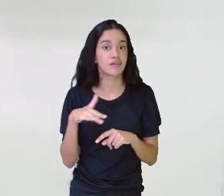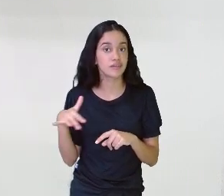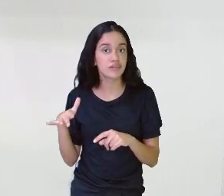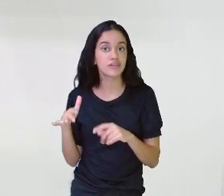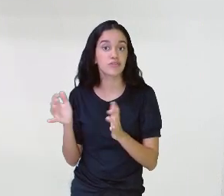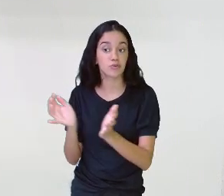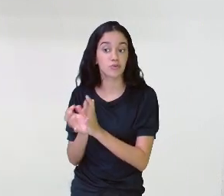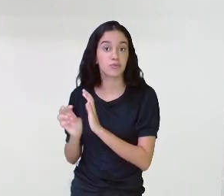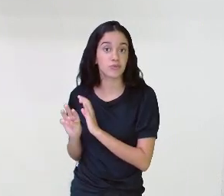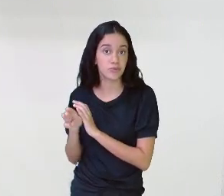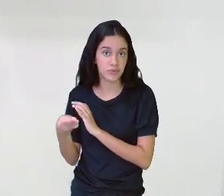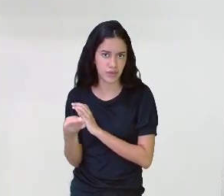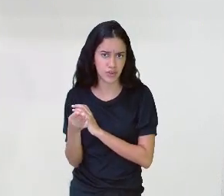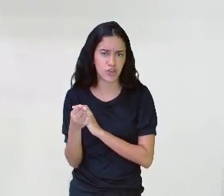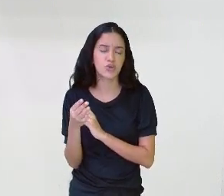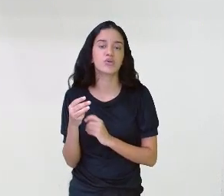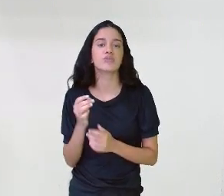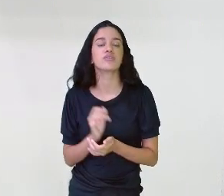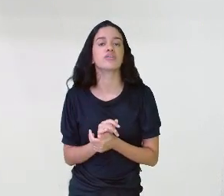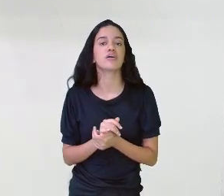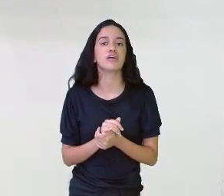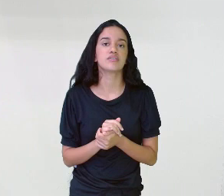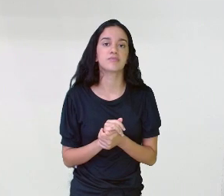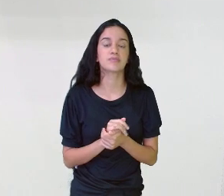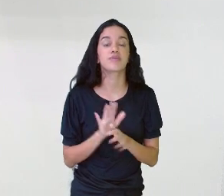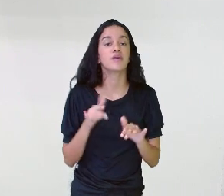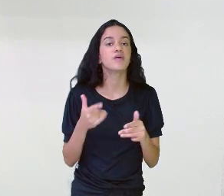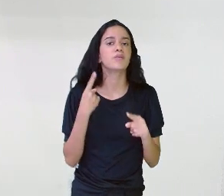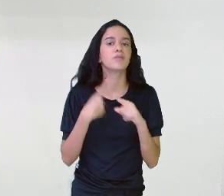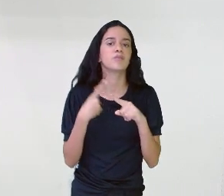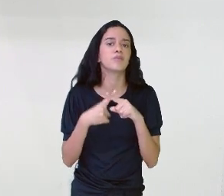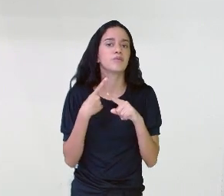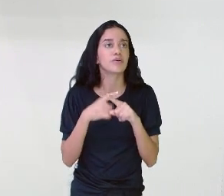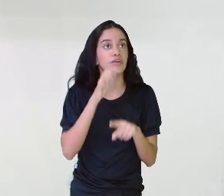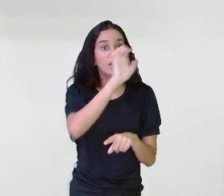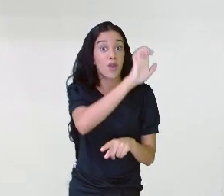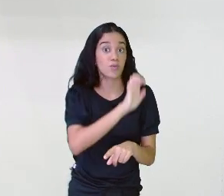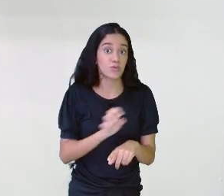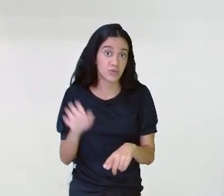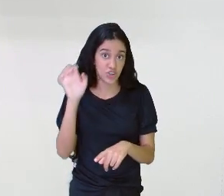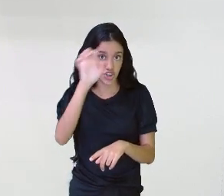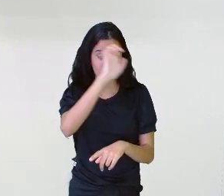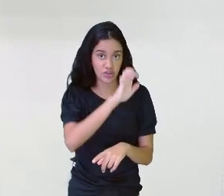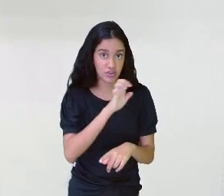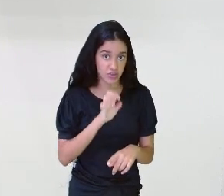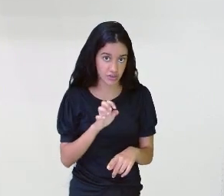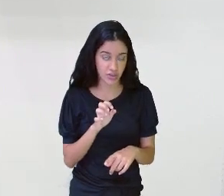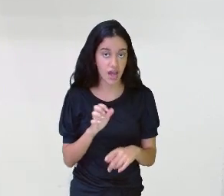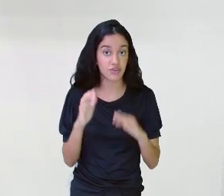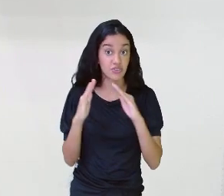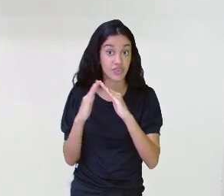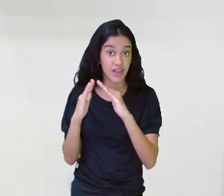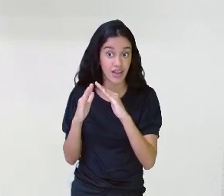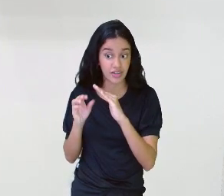Porque aqueles numerozinhos daquelas regiões estão na casa do milhão, certo?